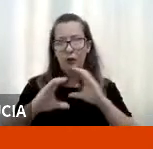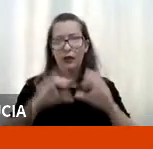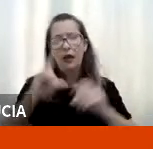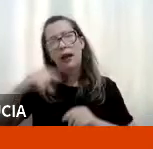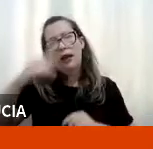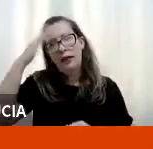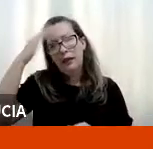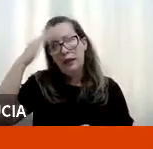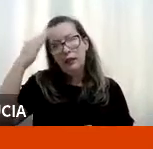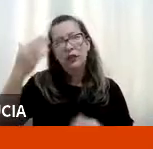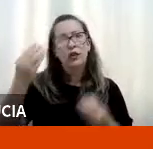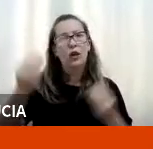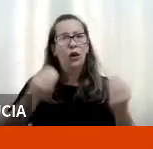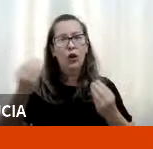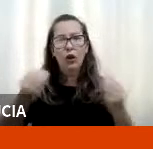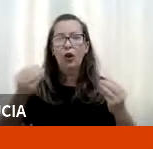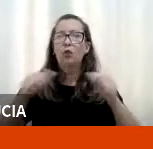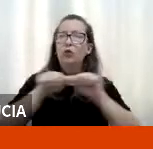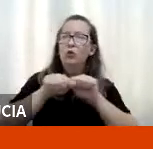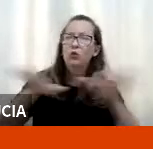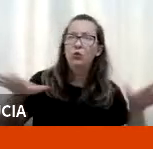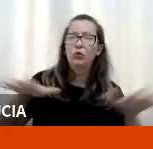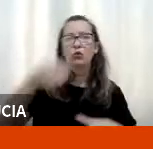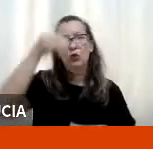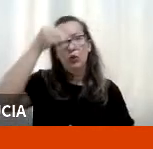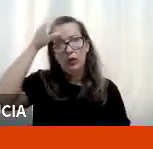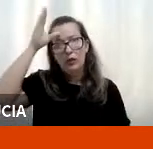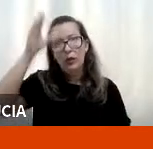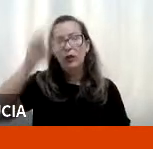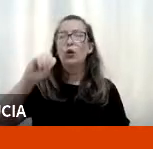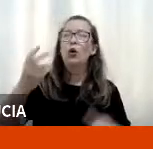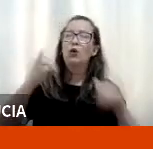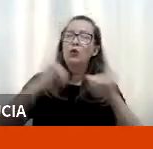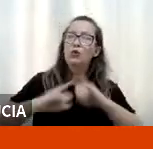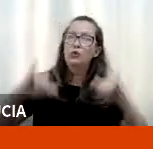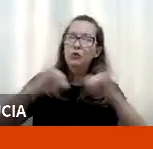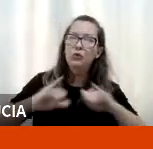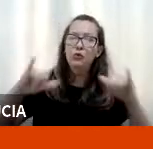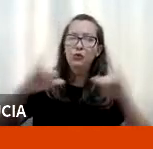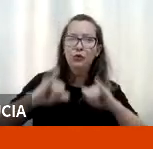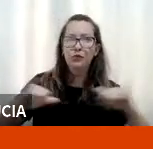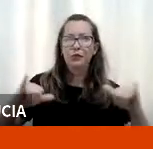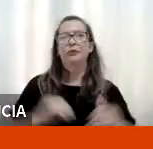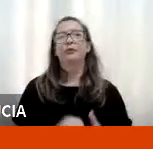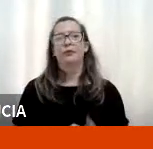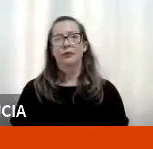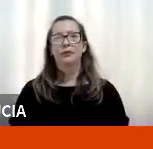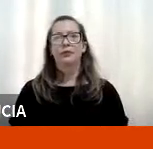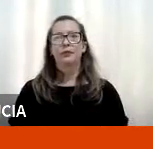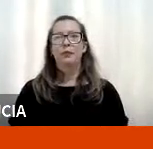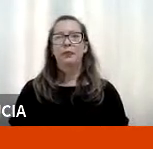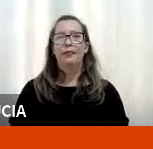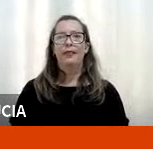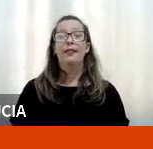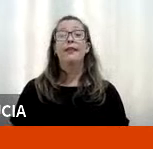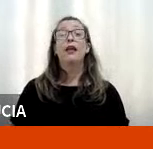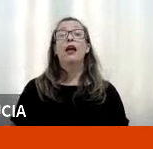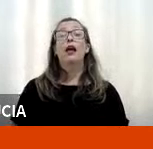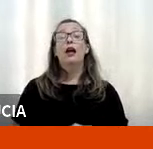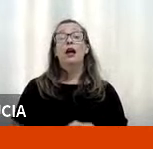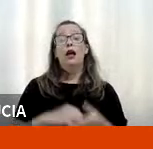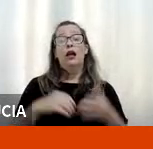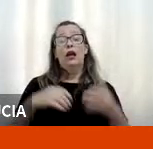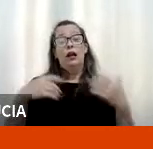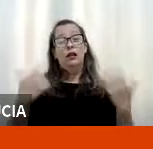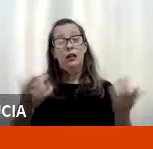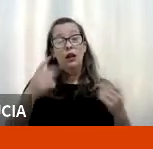como difusão de conhecimento ou divulgação de informações, por exemplo. Na visão da política